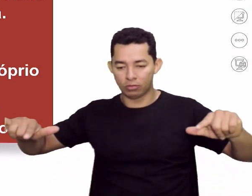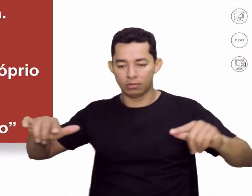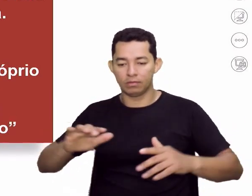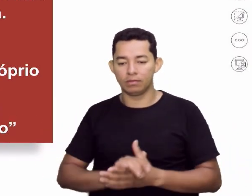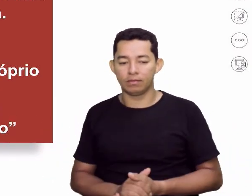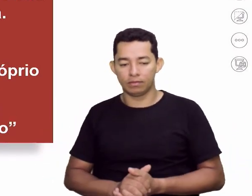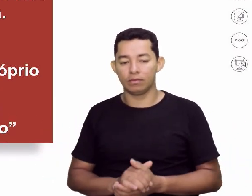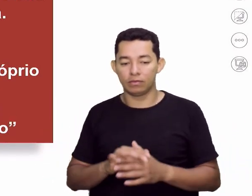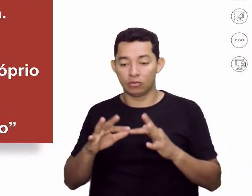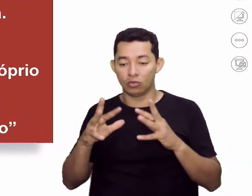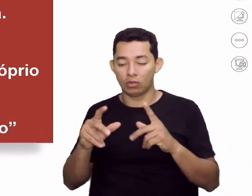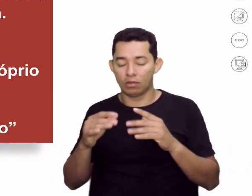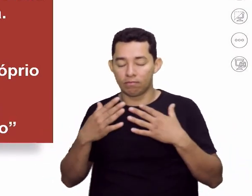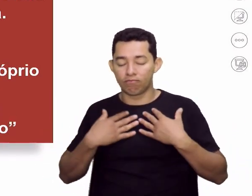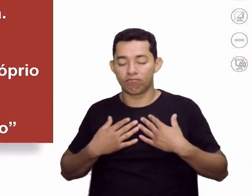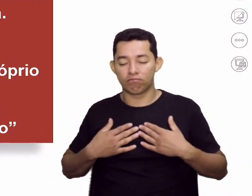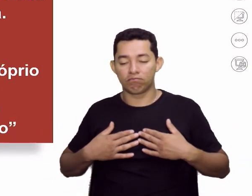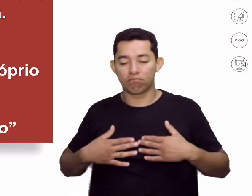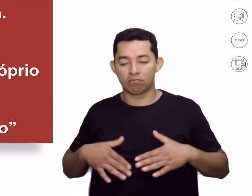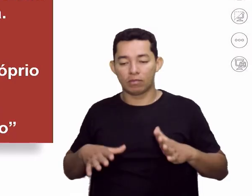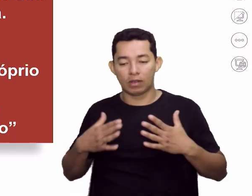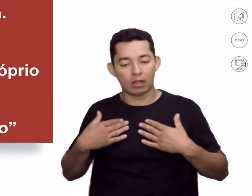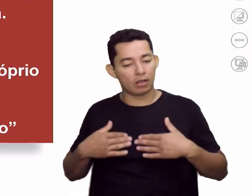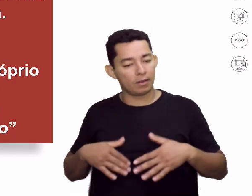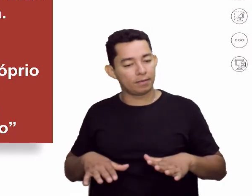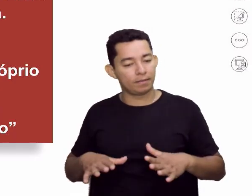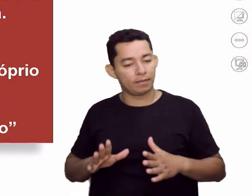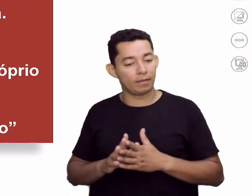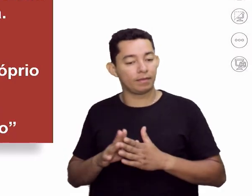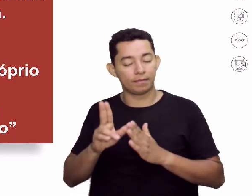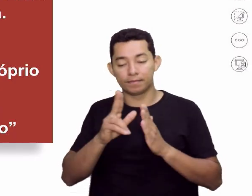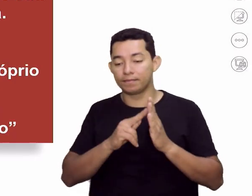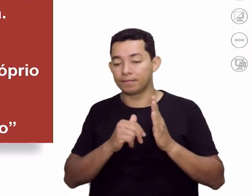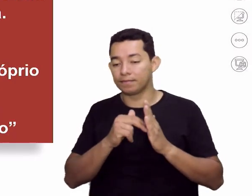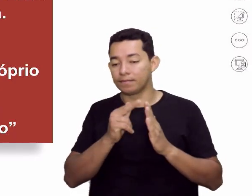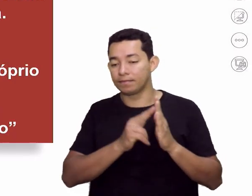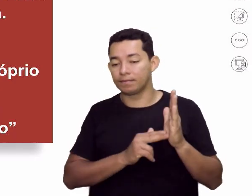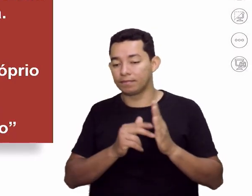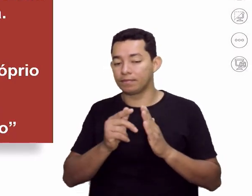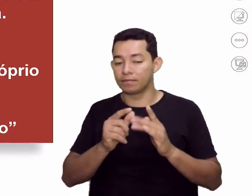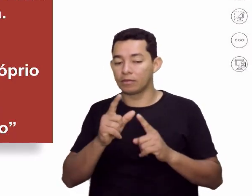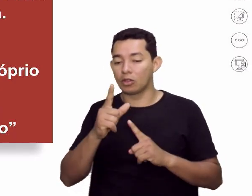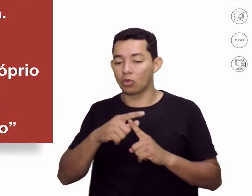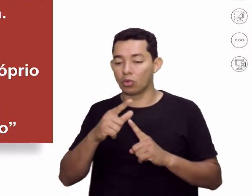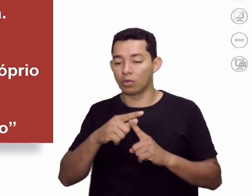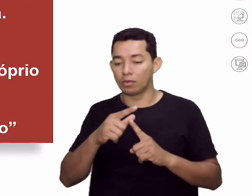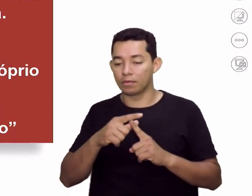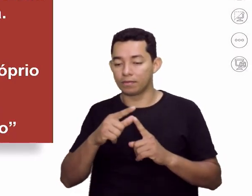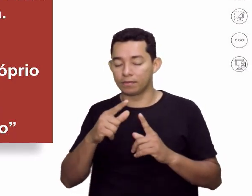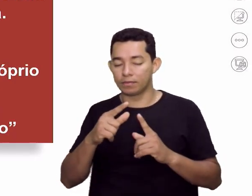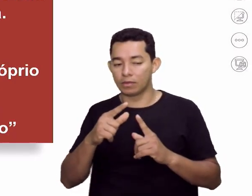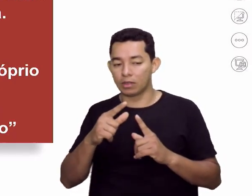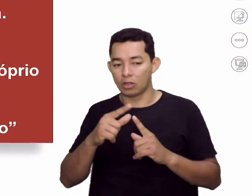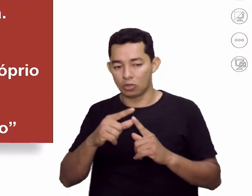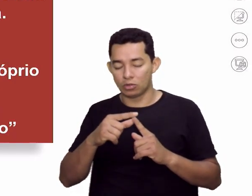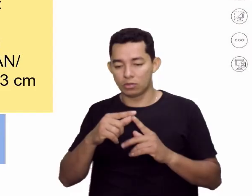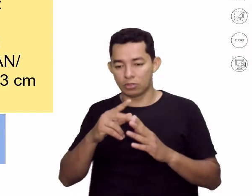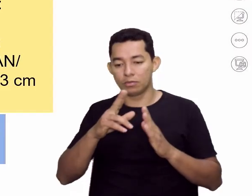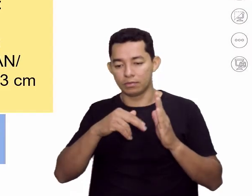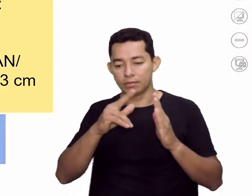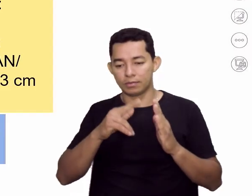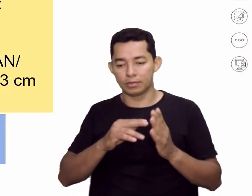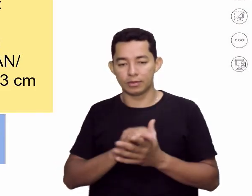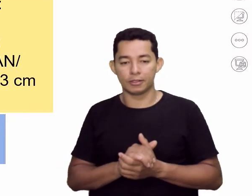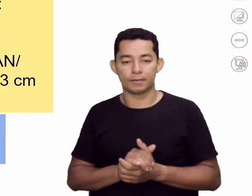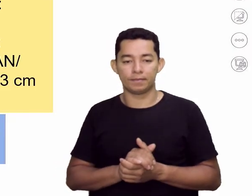uma quietude, e os traços aí não negam o tipo de pintura, ok?